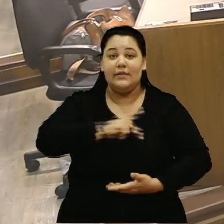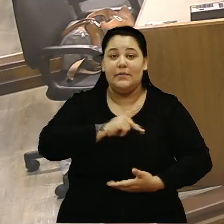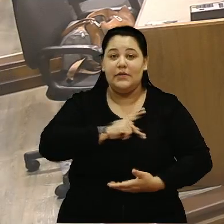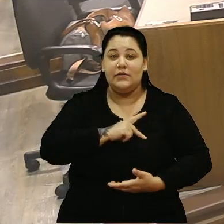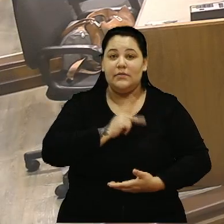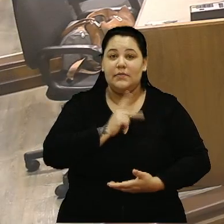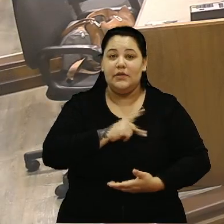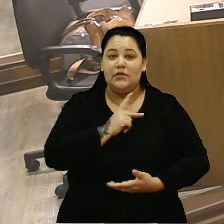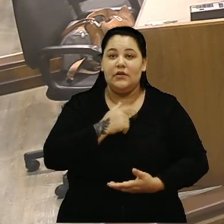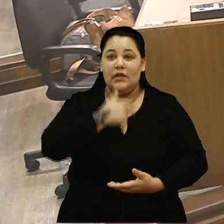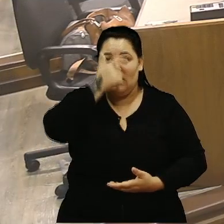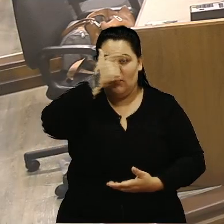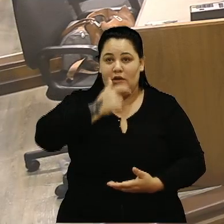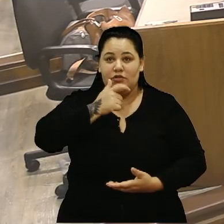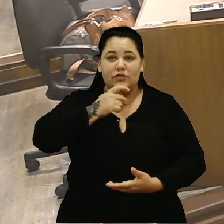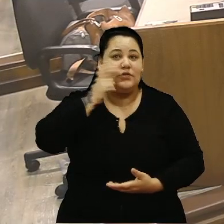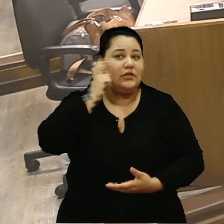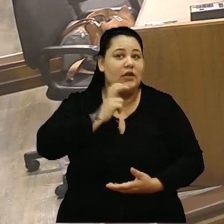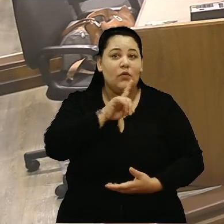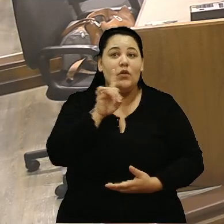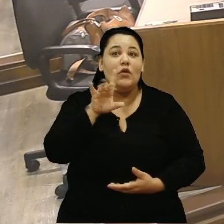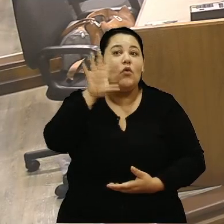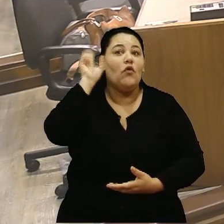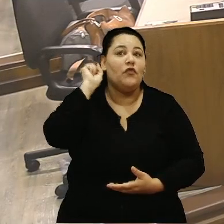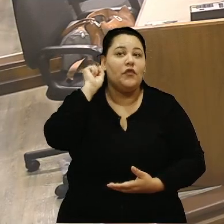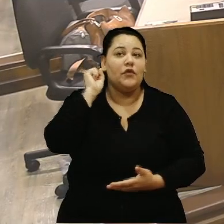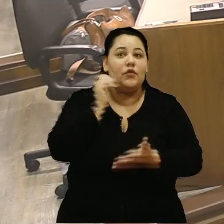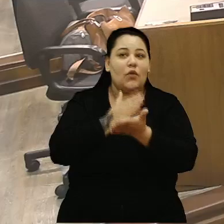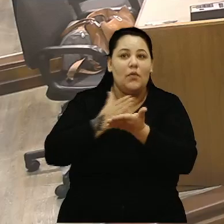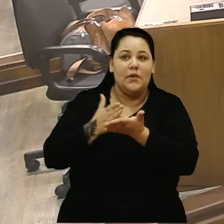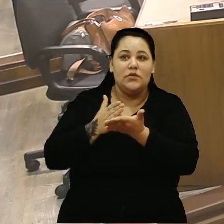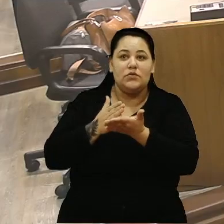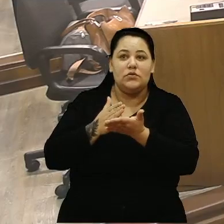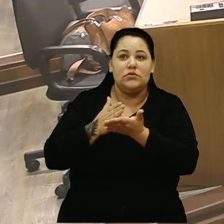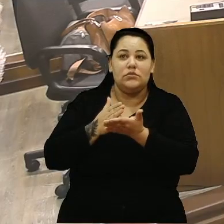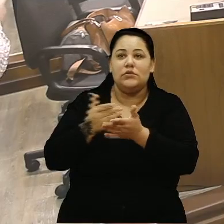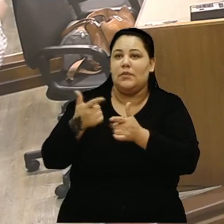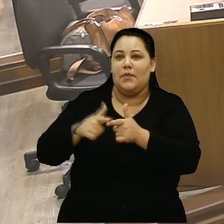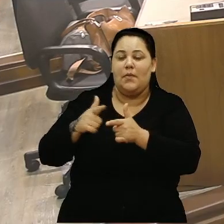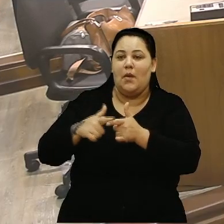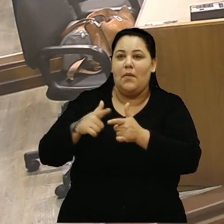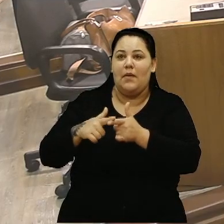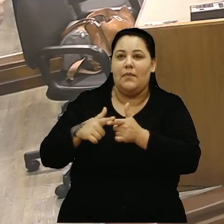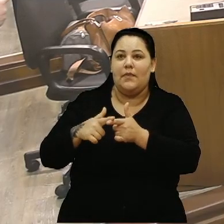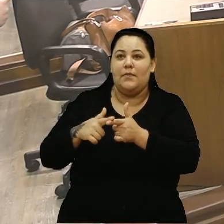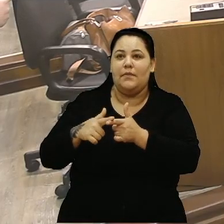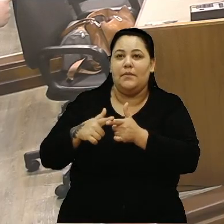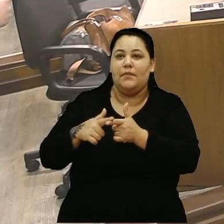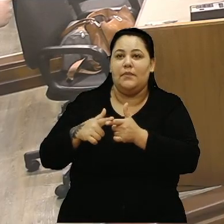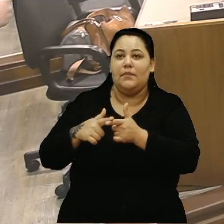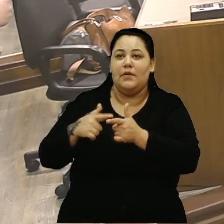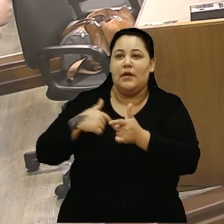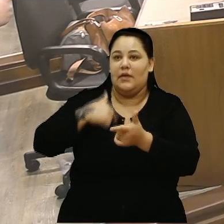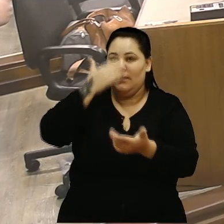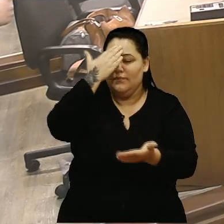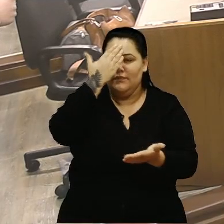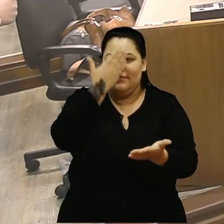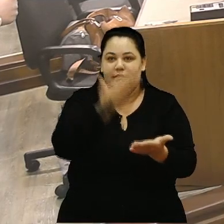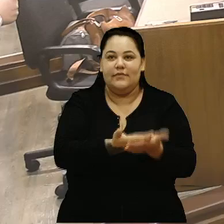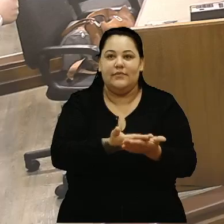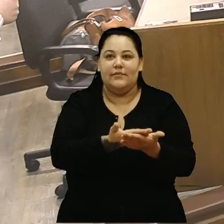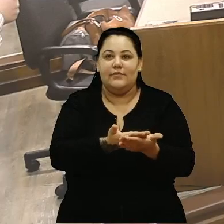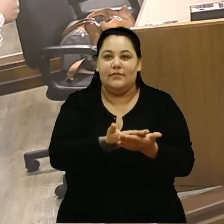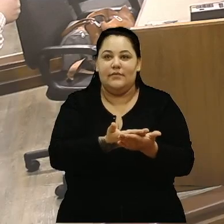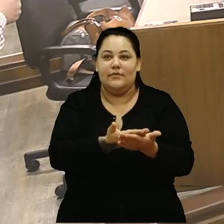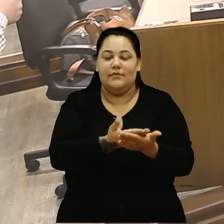Daniel não me escutou, que eu pedi uma parte no iniciozinho, sem problema, mas eu acredito que a lei,